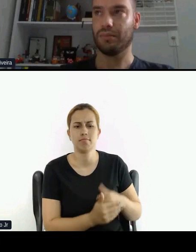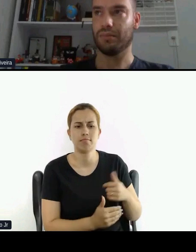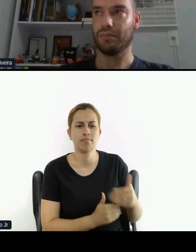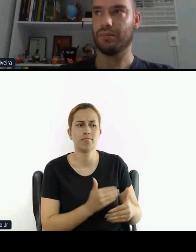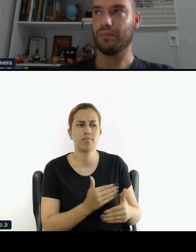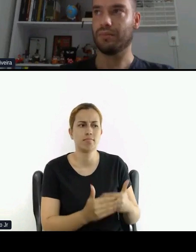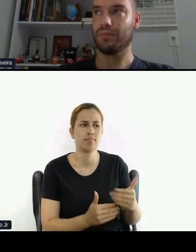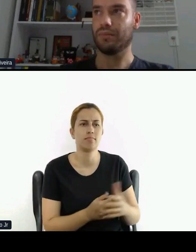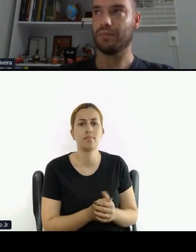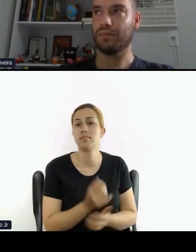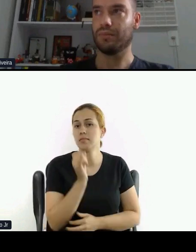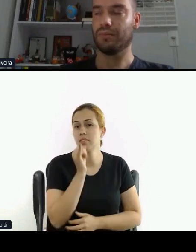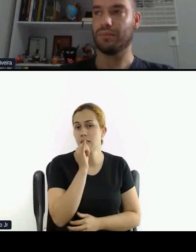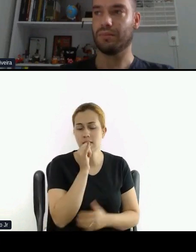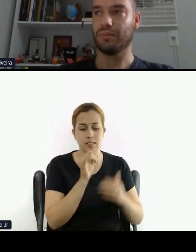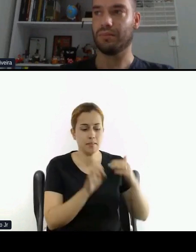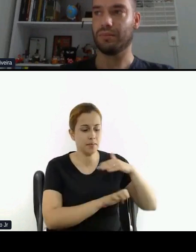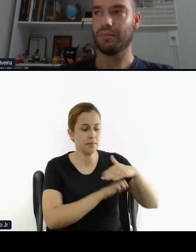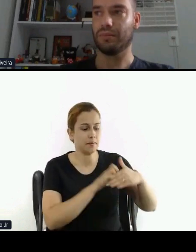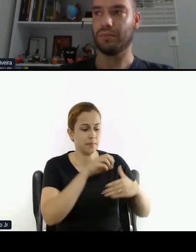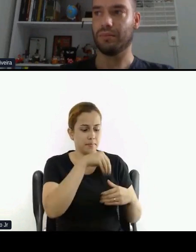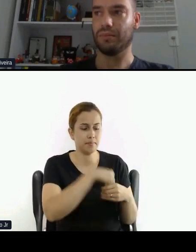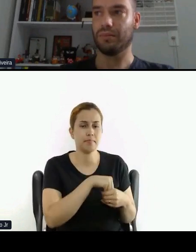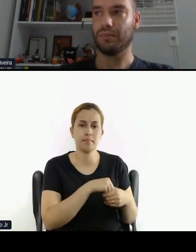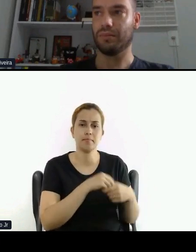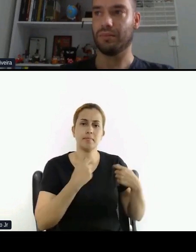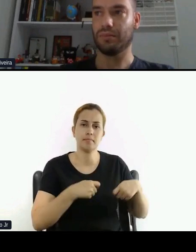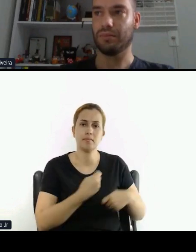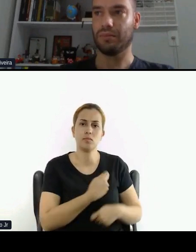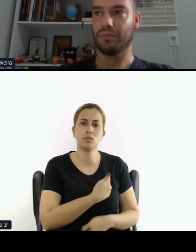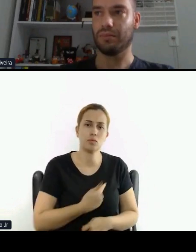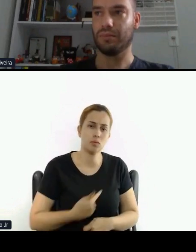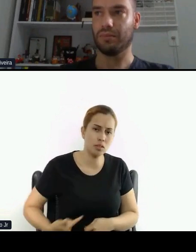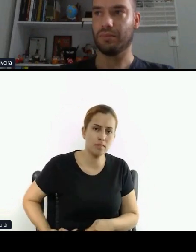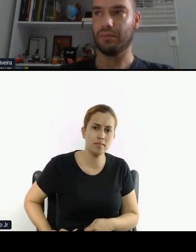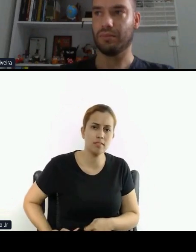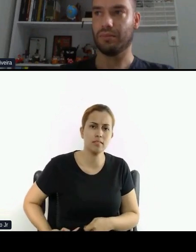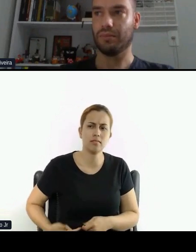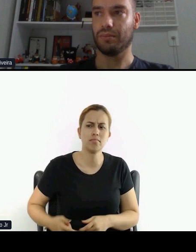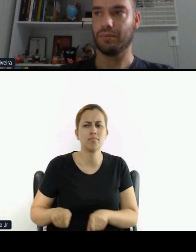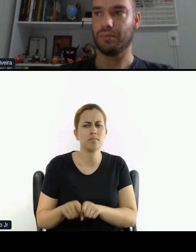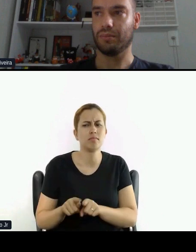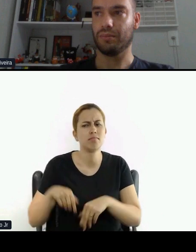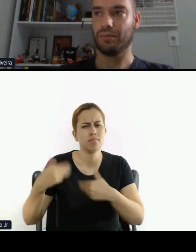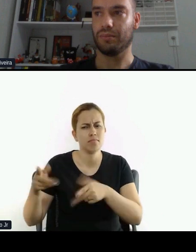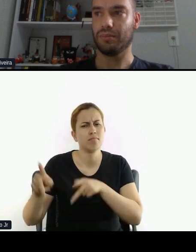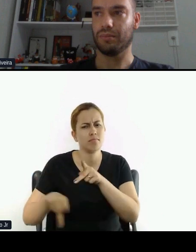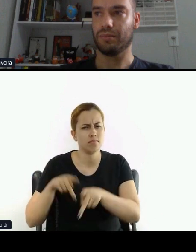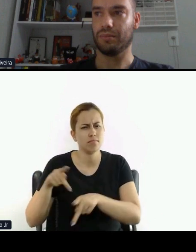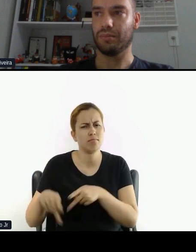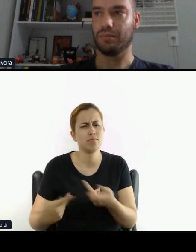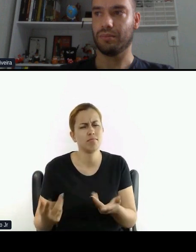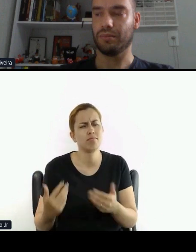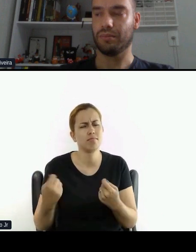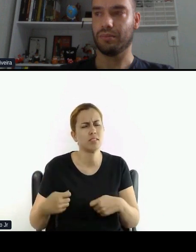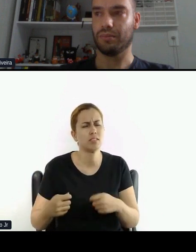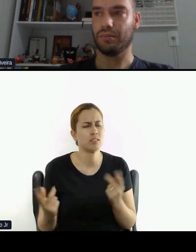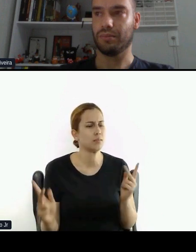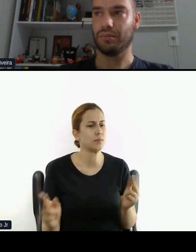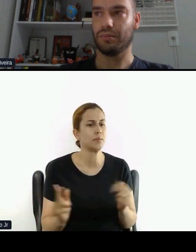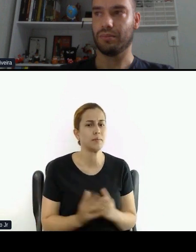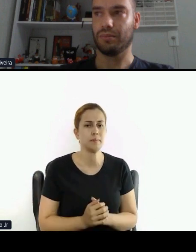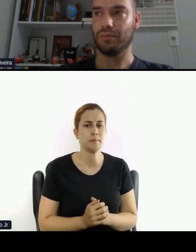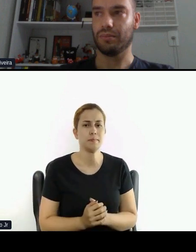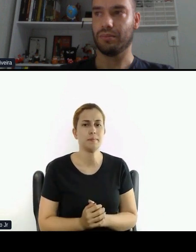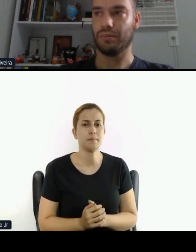Particularmente, por exemplo, na empresa, também nas questões públicas e de governo, ou seja, e tem que